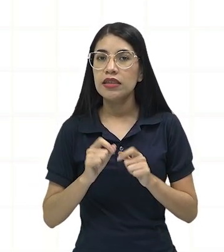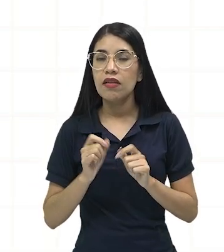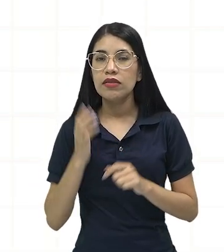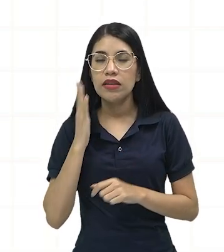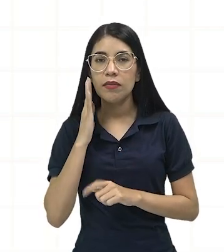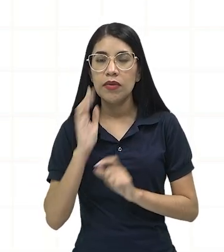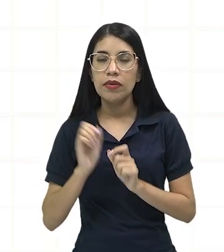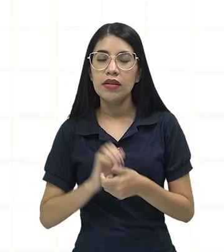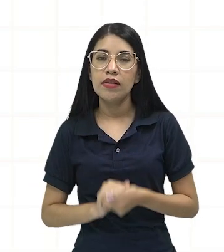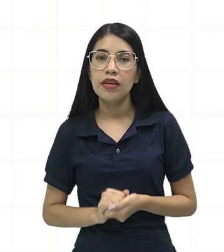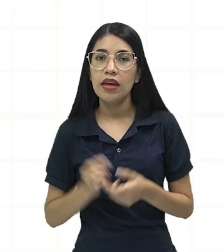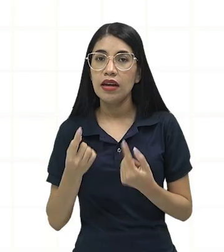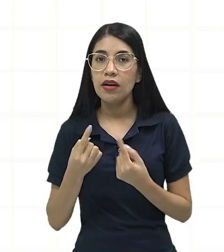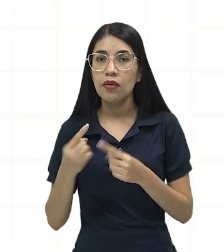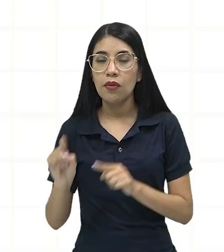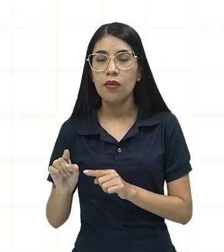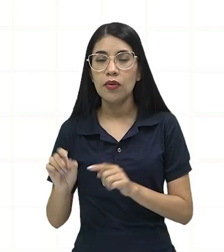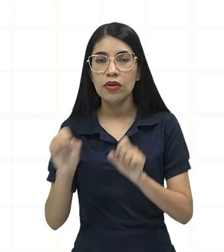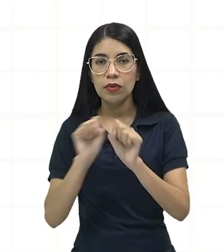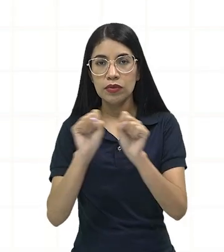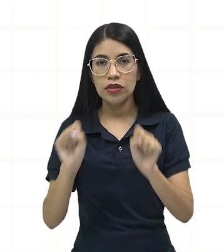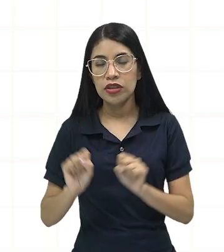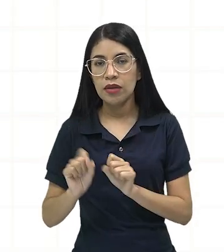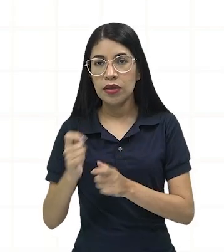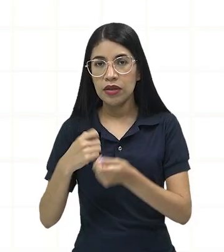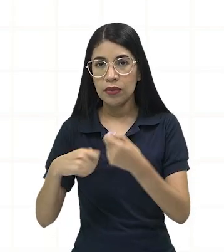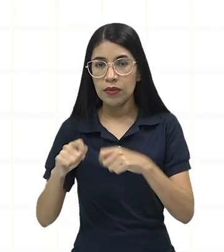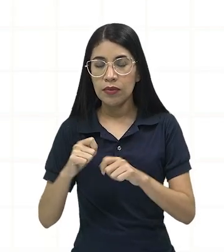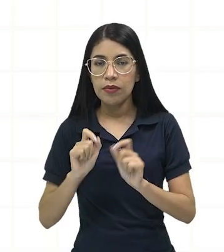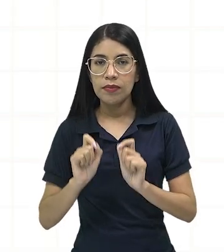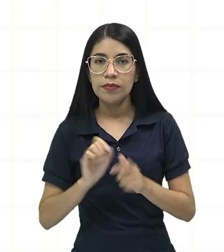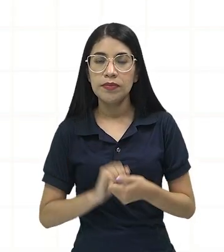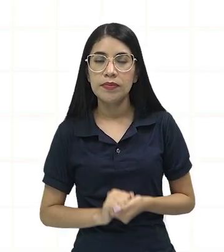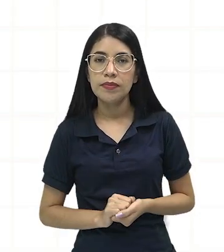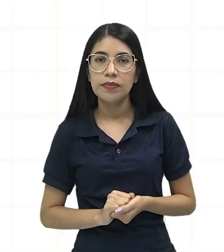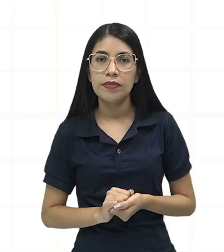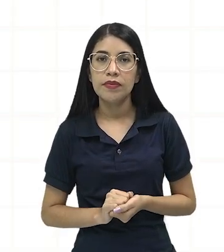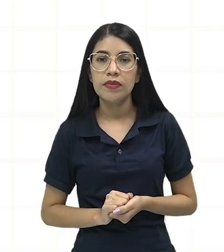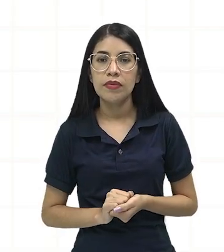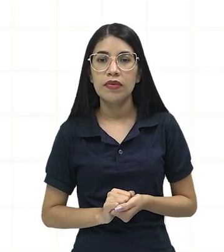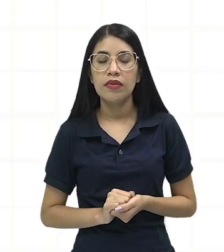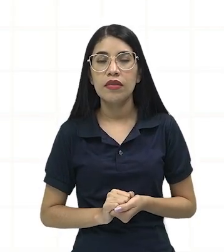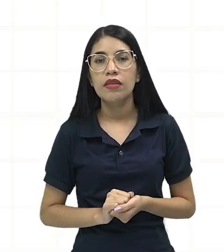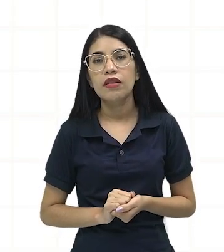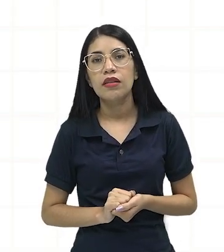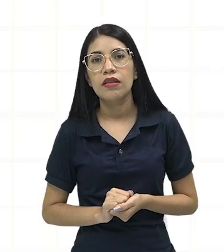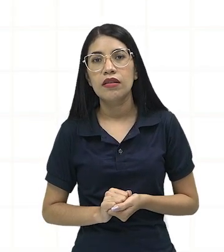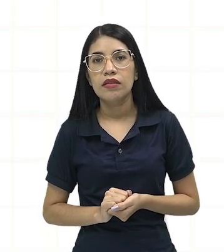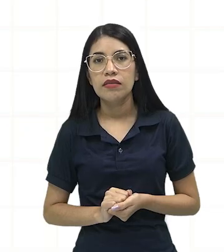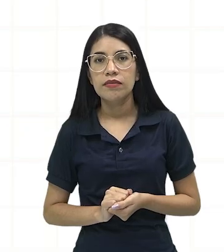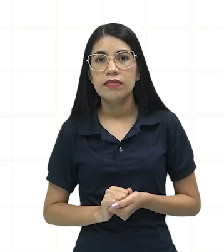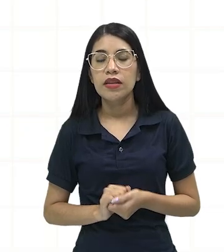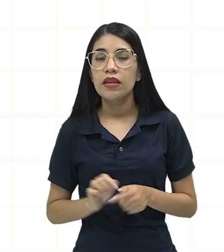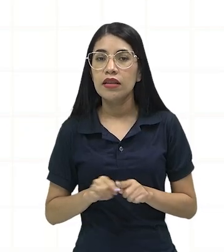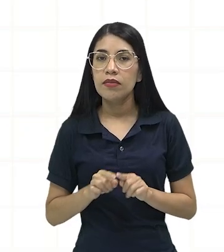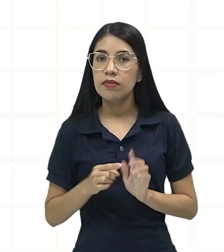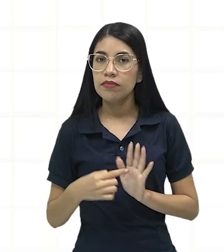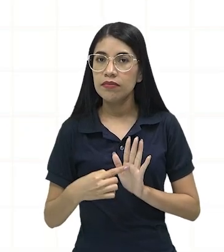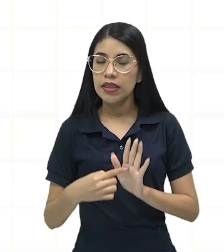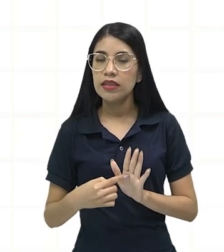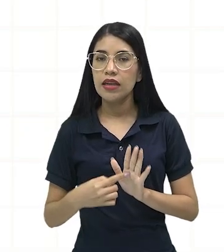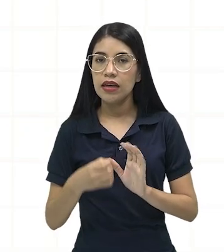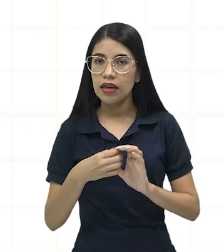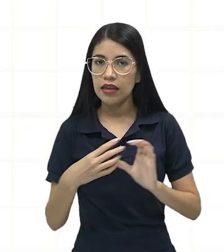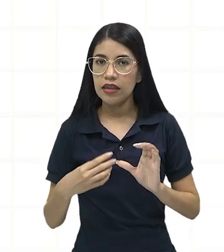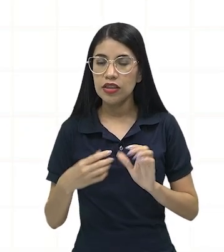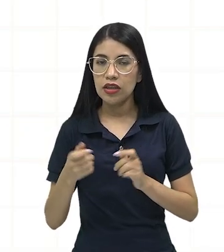rebatiam as ideias do mercantilismo. Vou dar características do mercantilismo também, tá? A